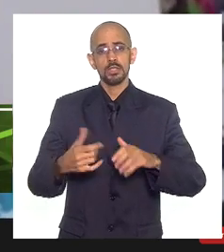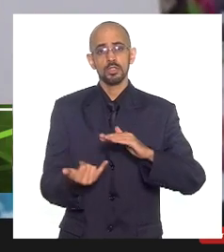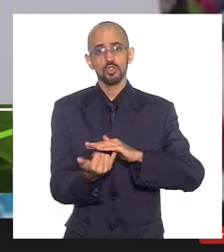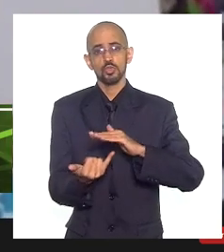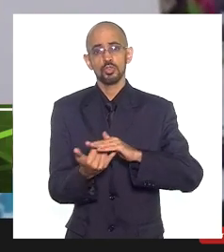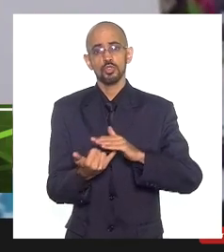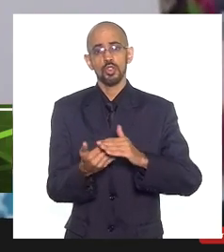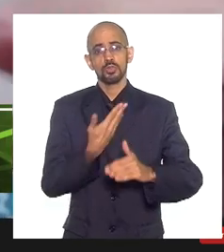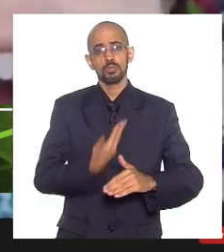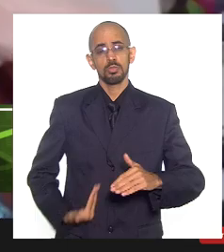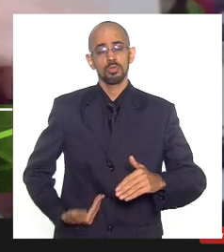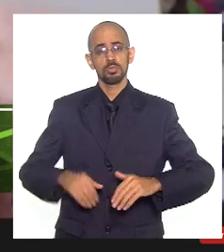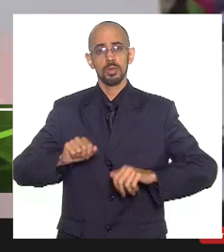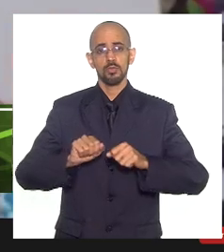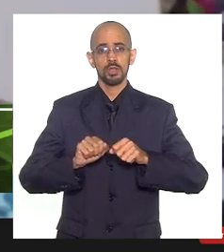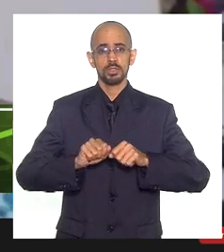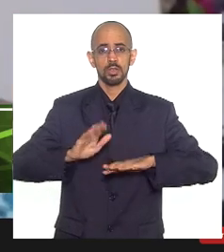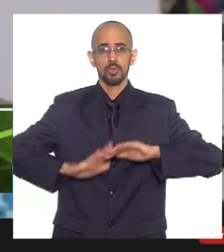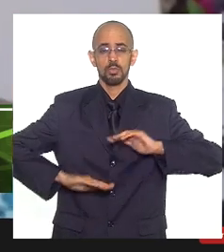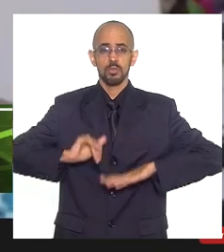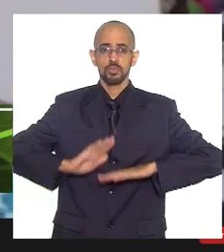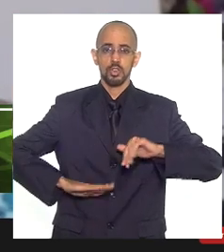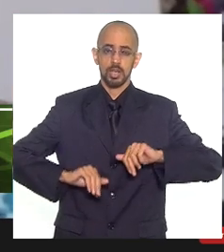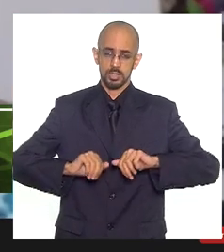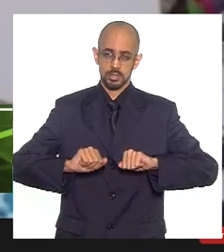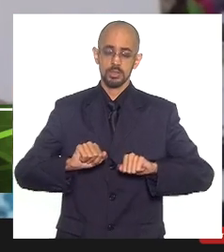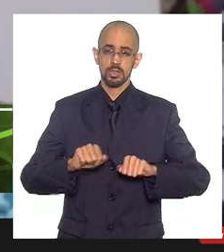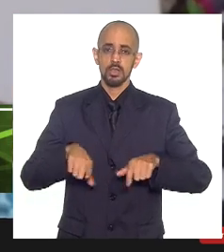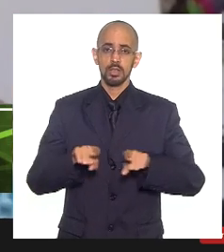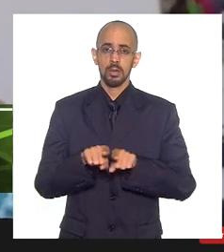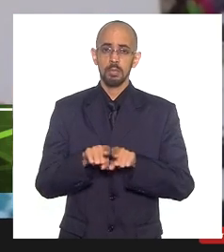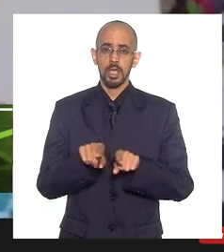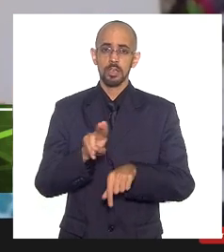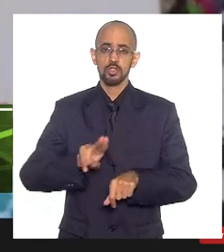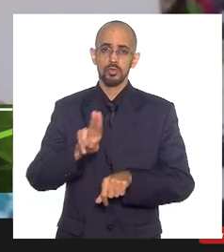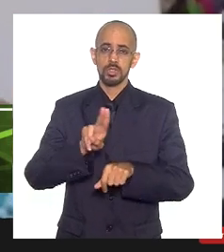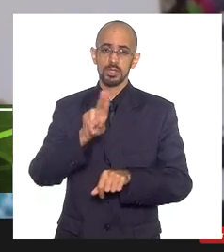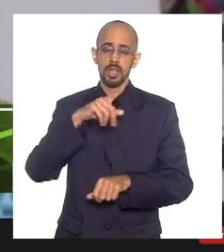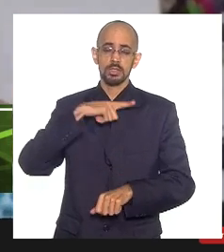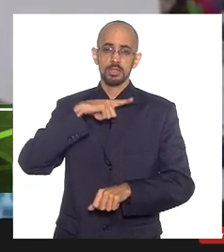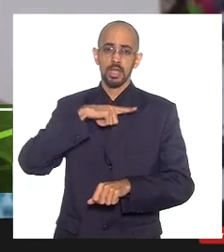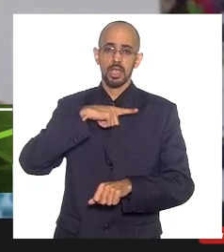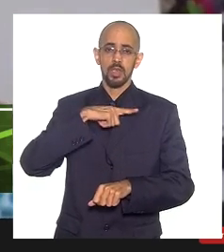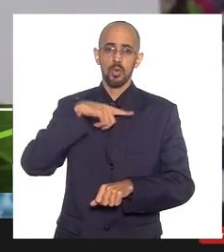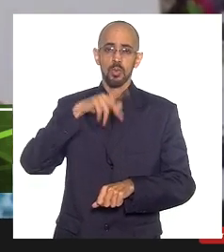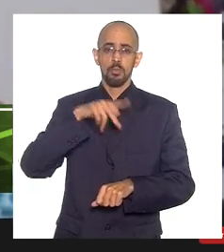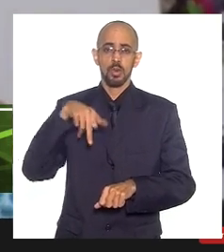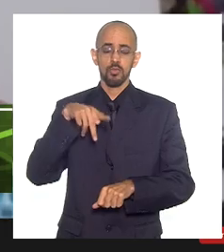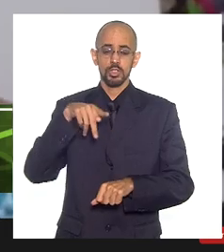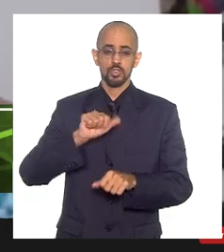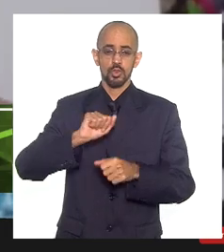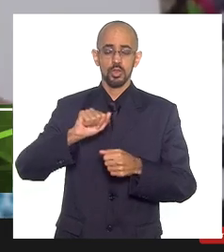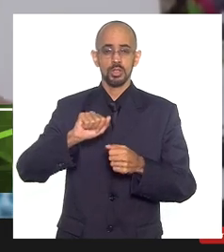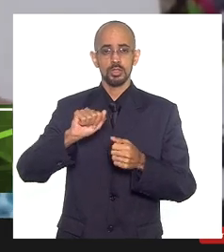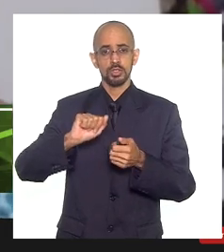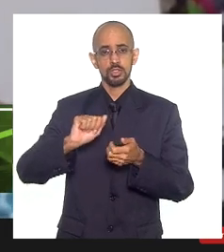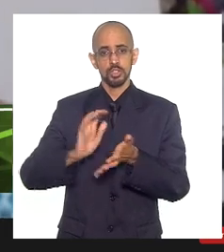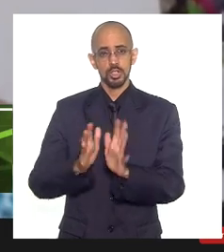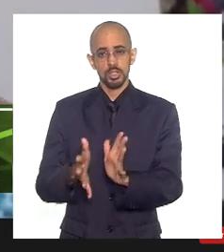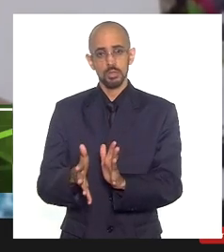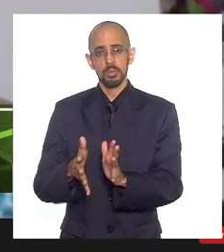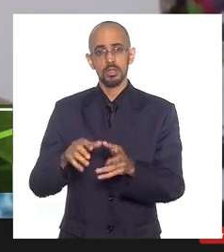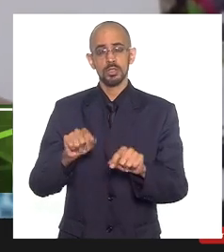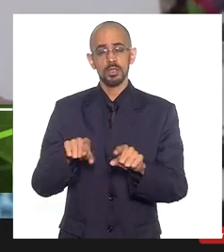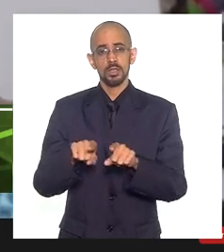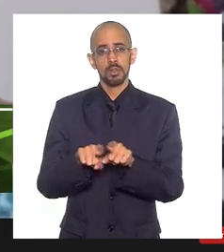profissionais para fazer isso e que as universidades tenham também professores de libras e técnicos